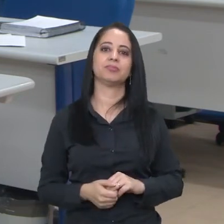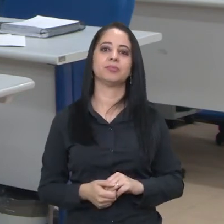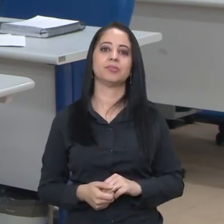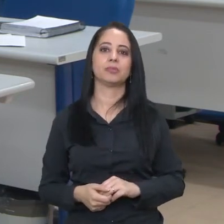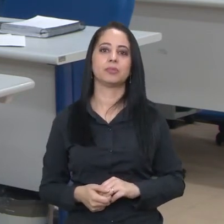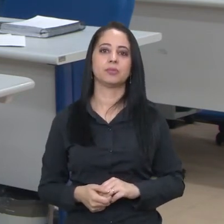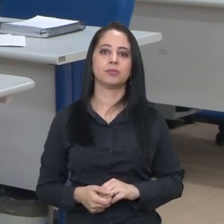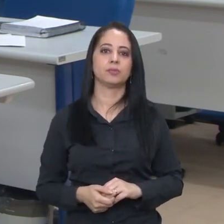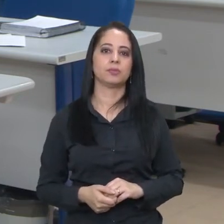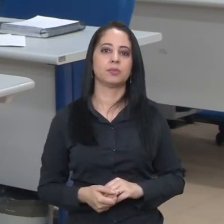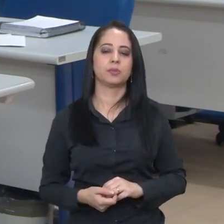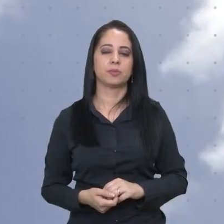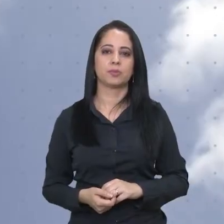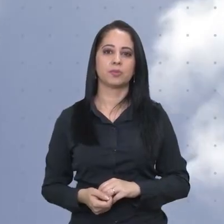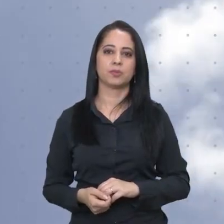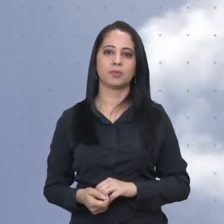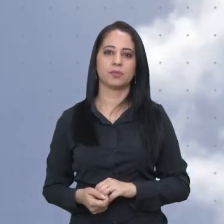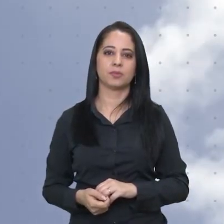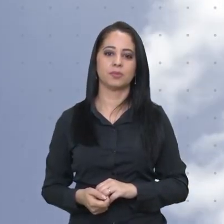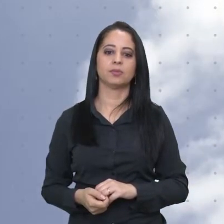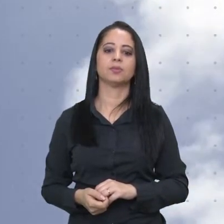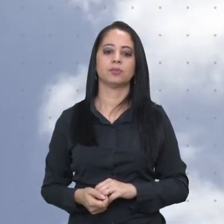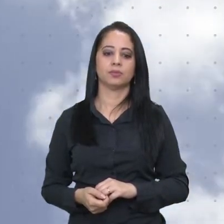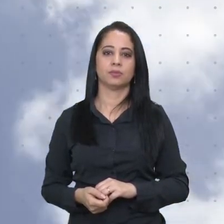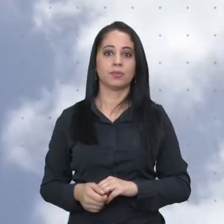confere na previsão do tempo.